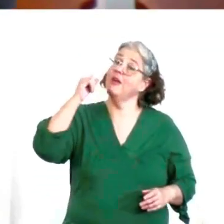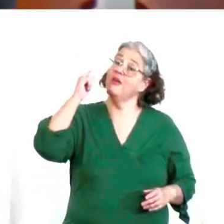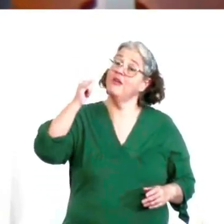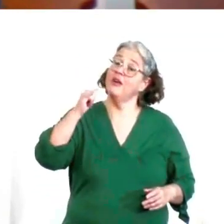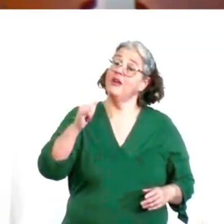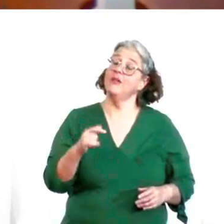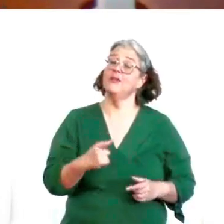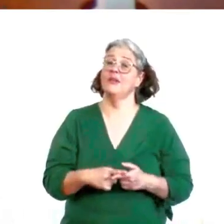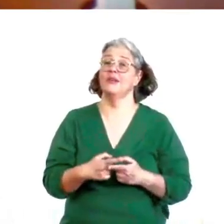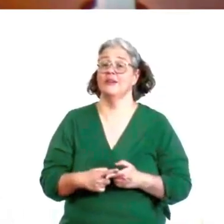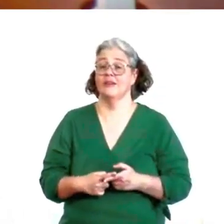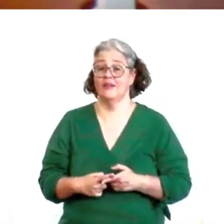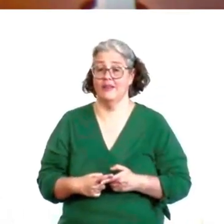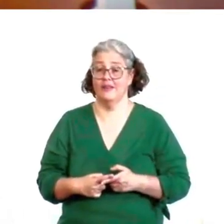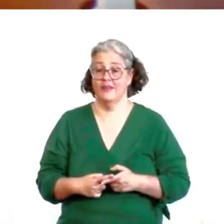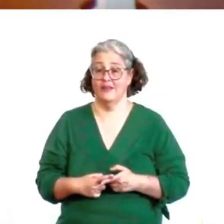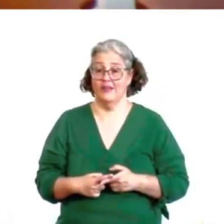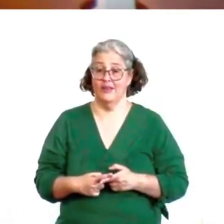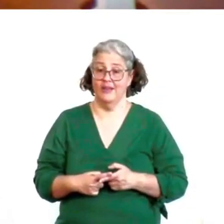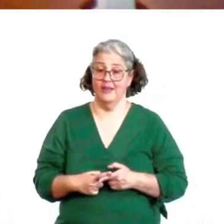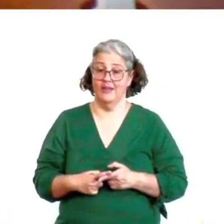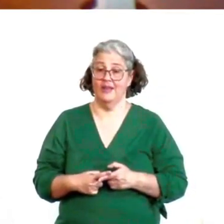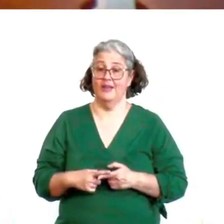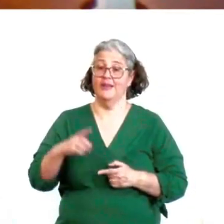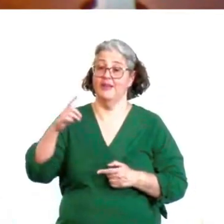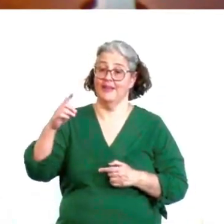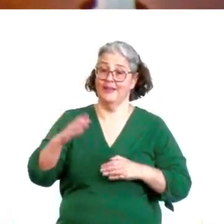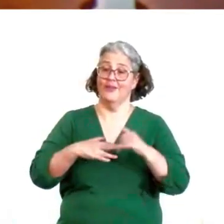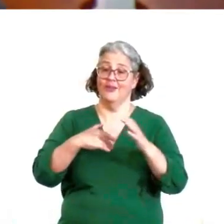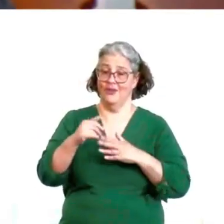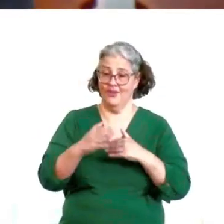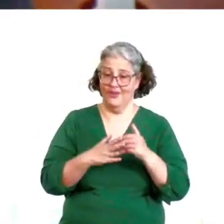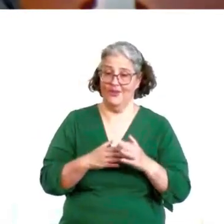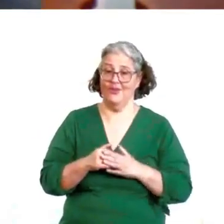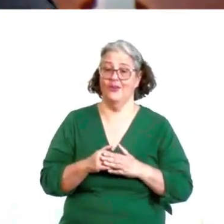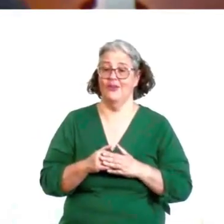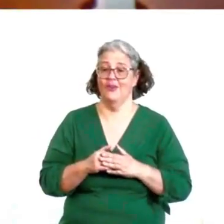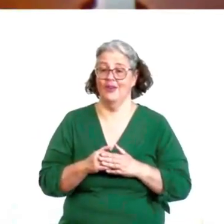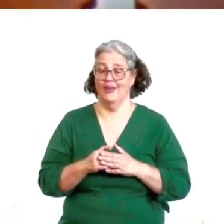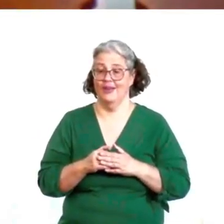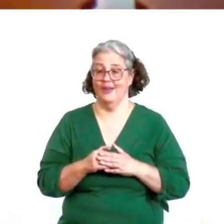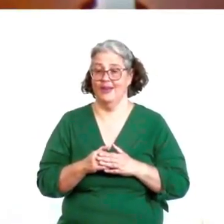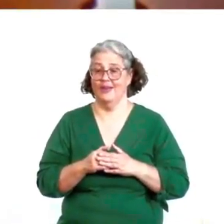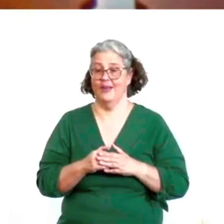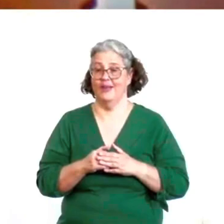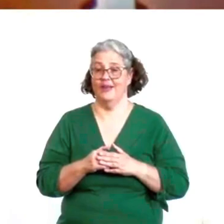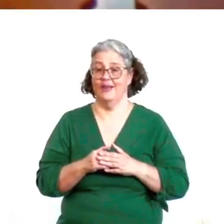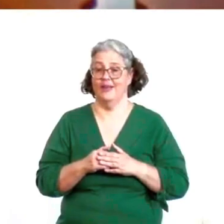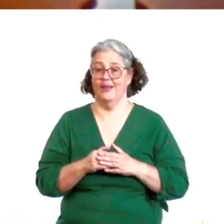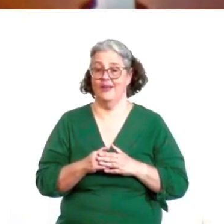esse povo. E nós vemos na história o que Deus fez para que esse povo pudesse habitar com as 12 tribos.